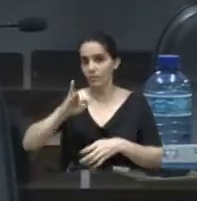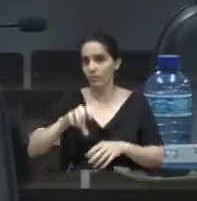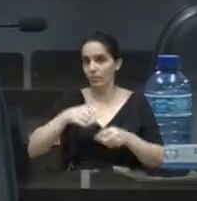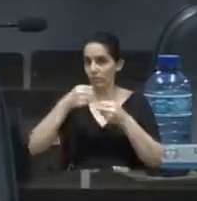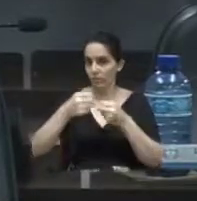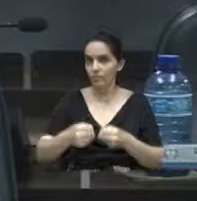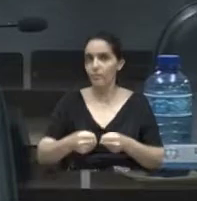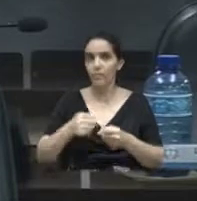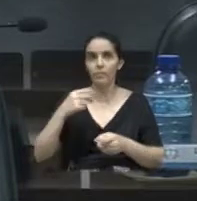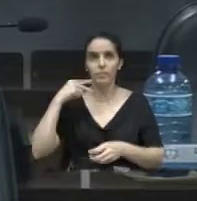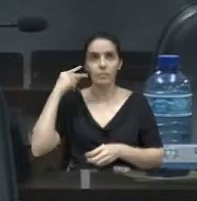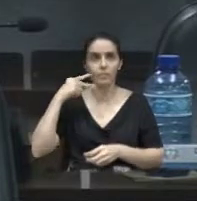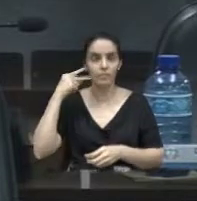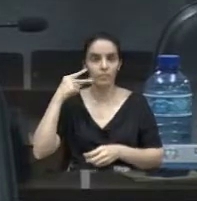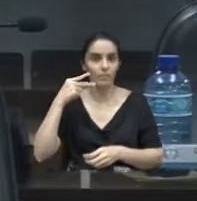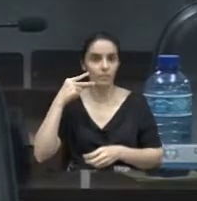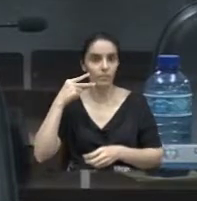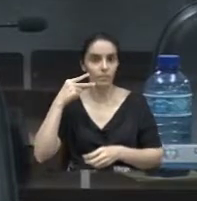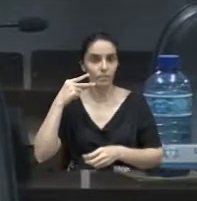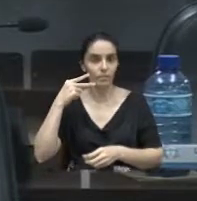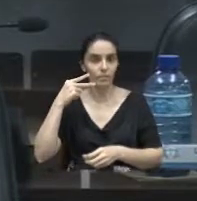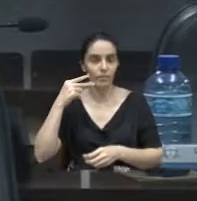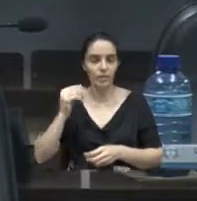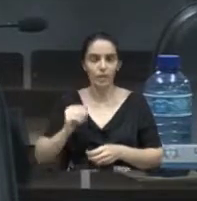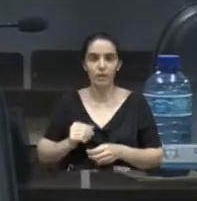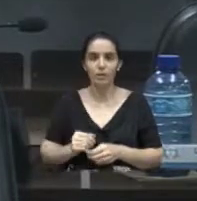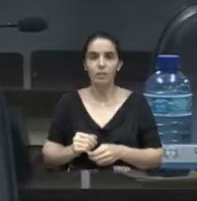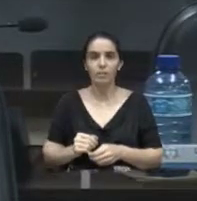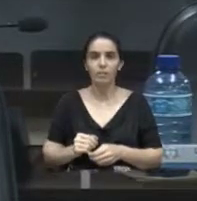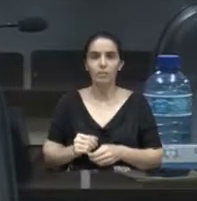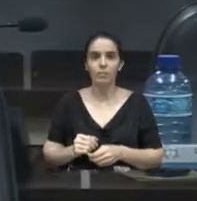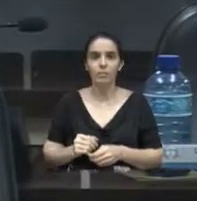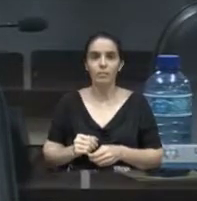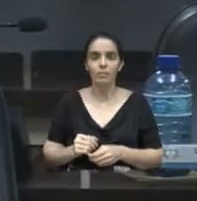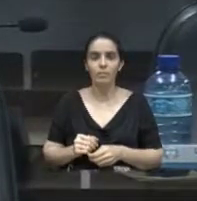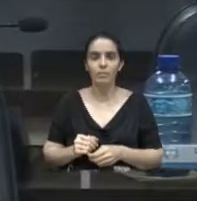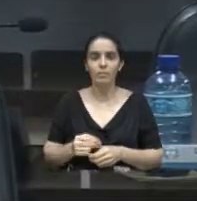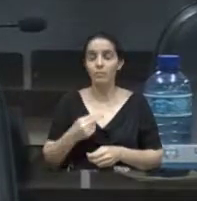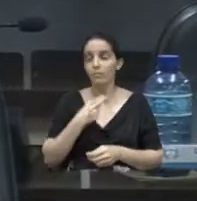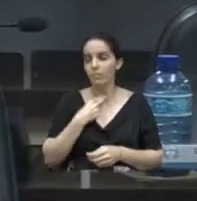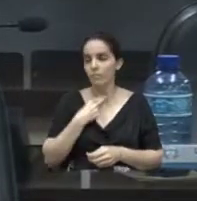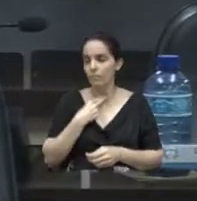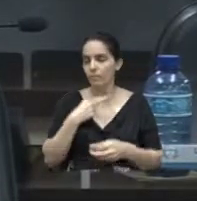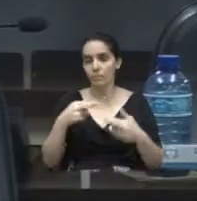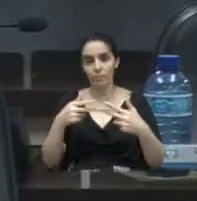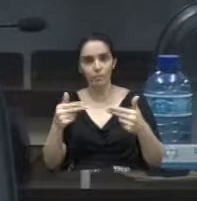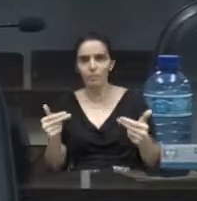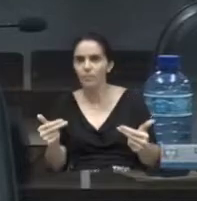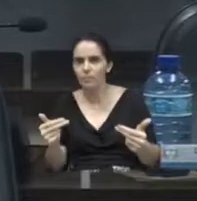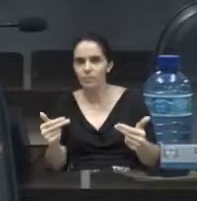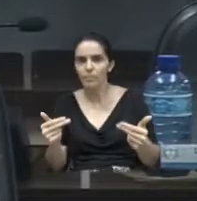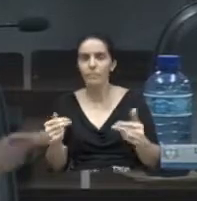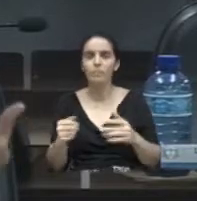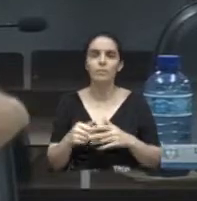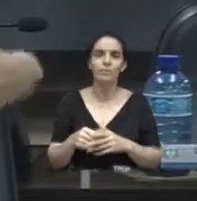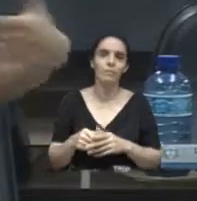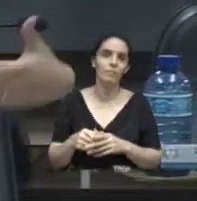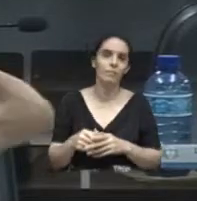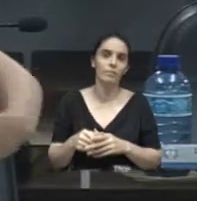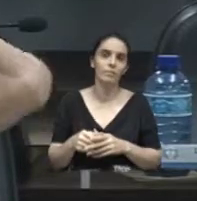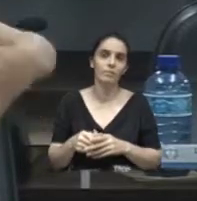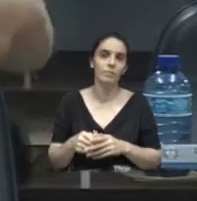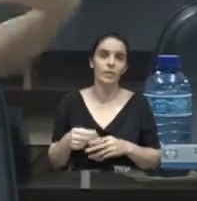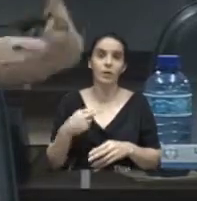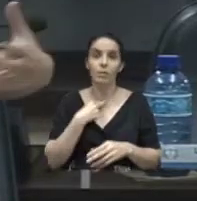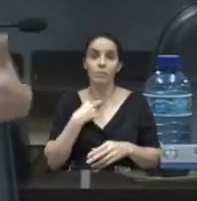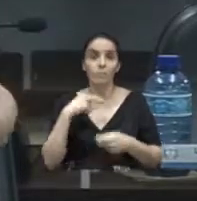que os vereadores eles acabam sendo muito limitados com relação à iniciativa, né, à propositura. Nós não podemos executar